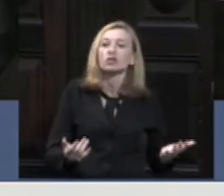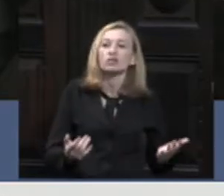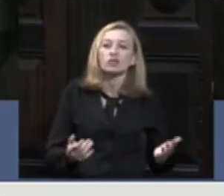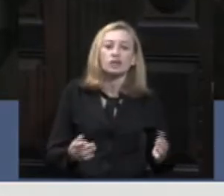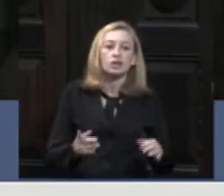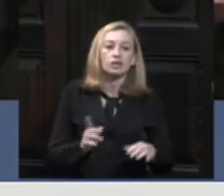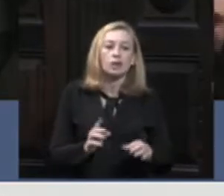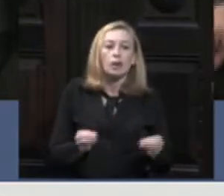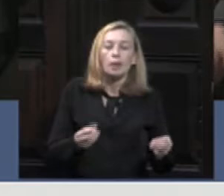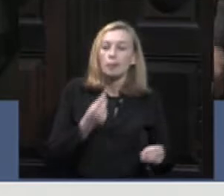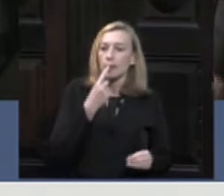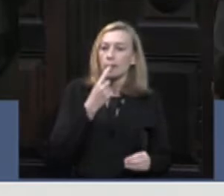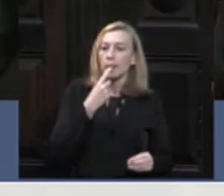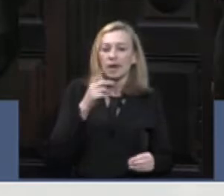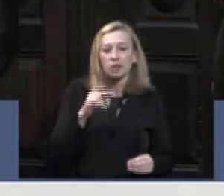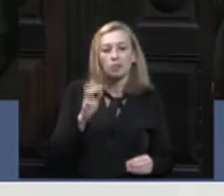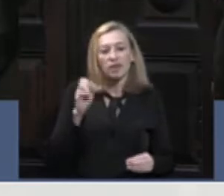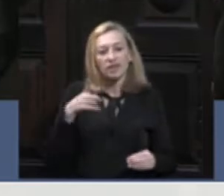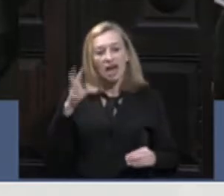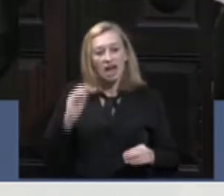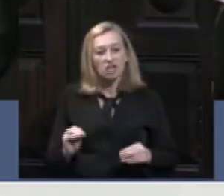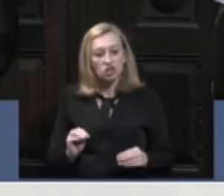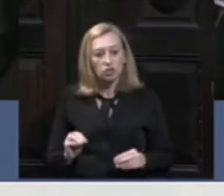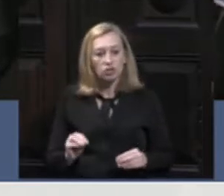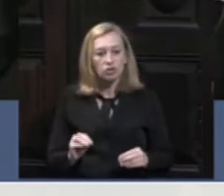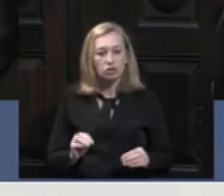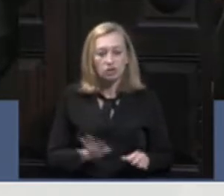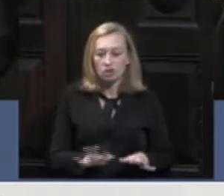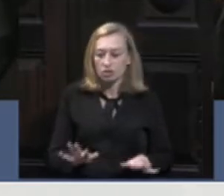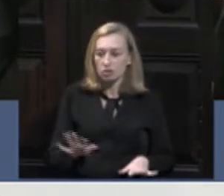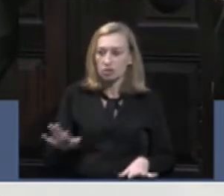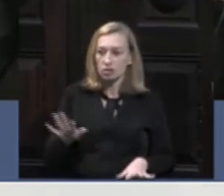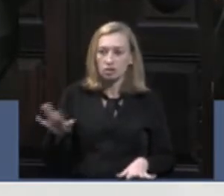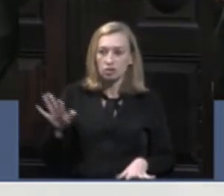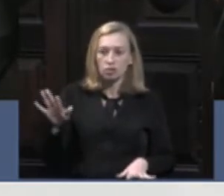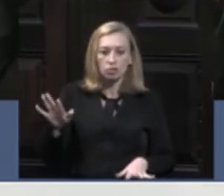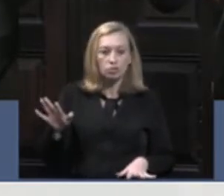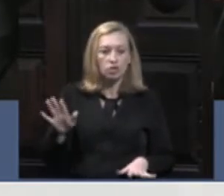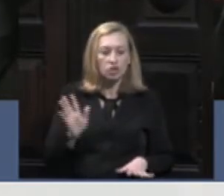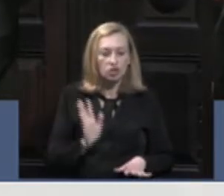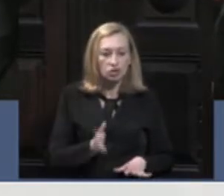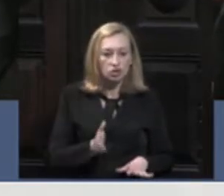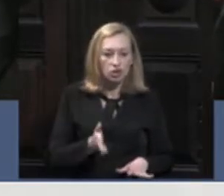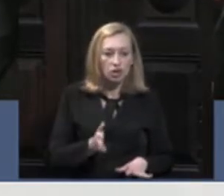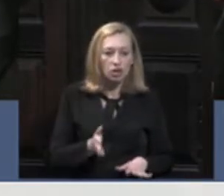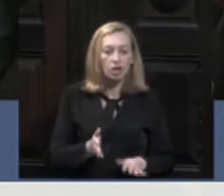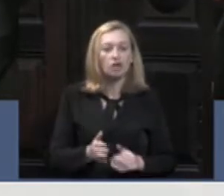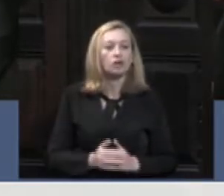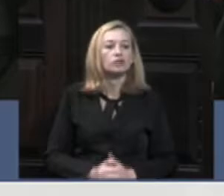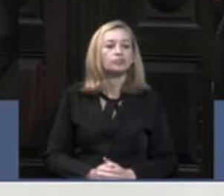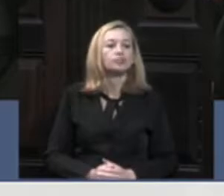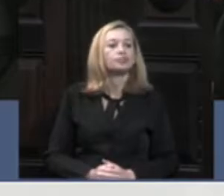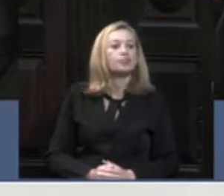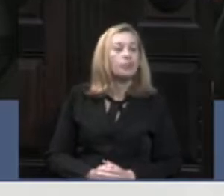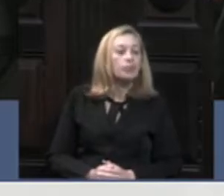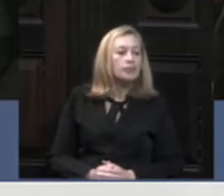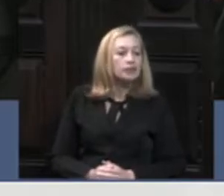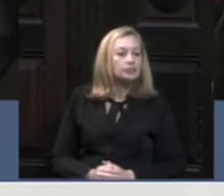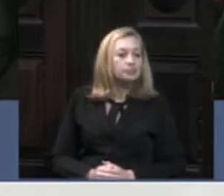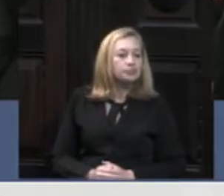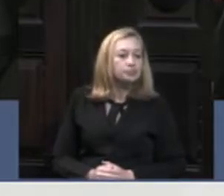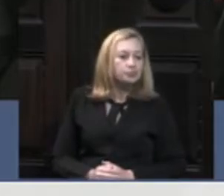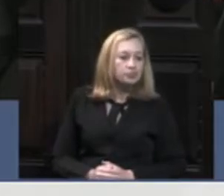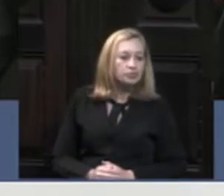serra. Os moradores de Boca do Mato chegam até a fazer um desvio, mas também passam por aquela praça de pedágio. E